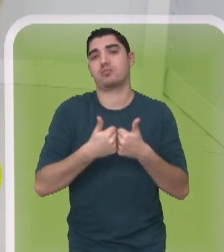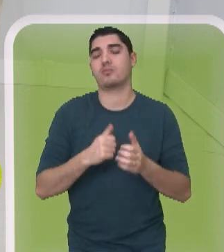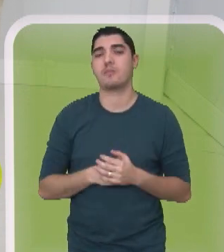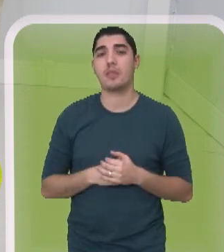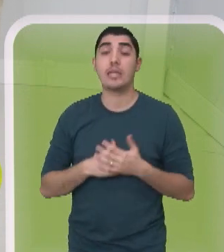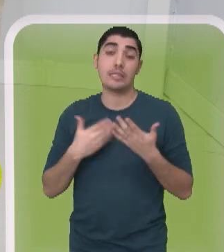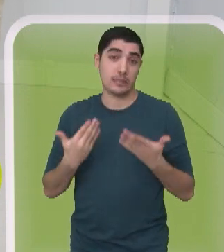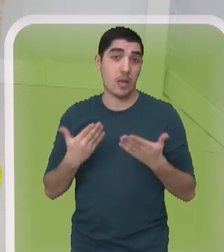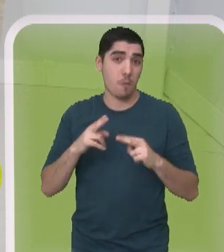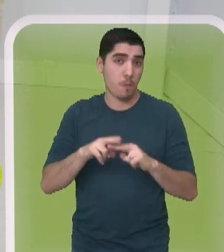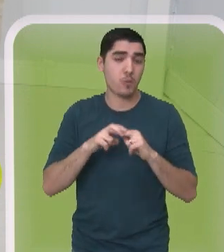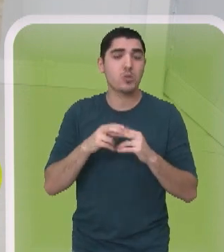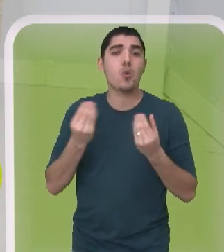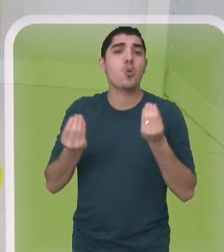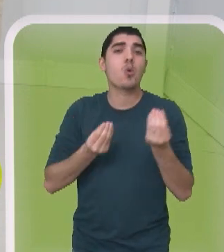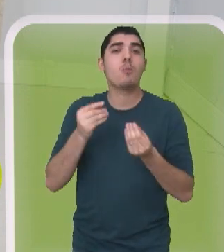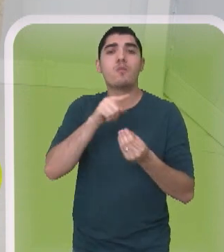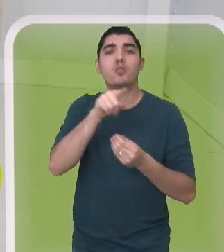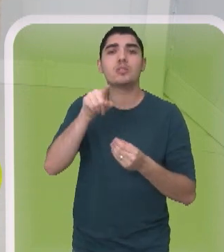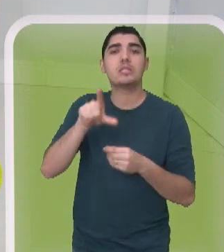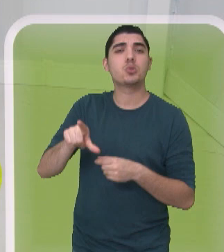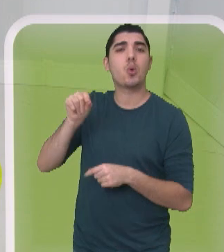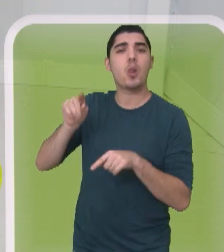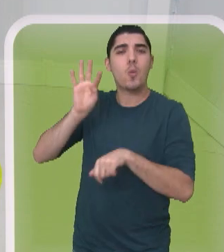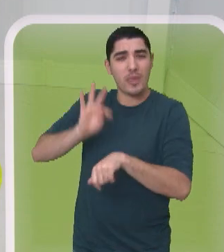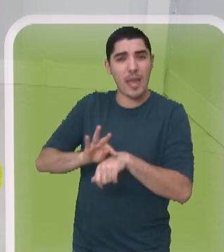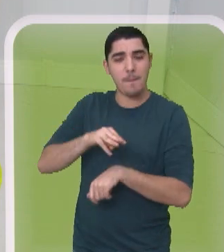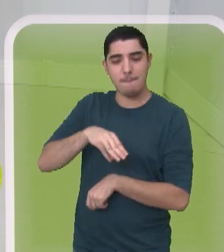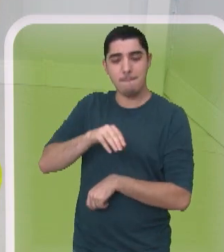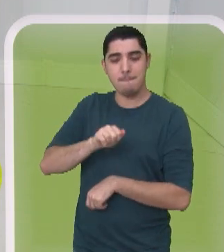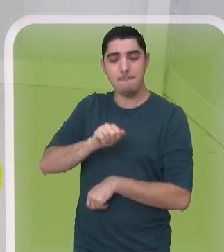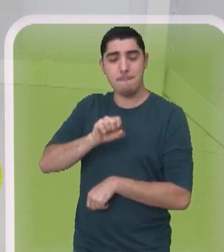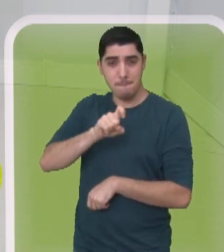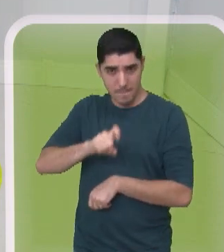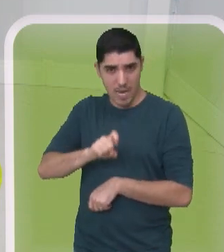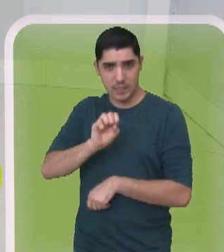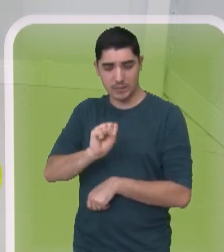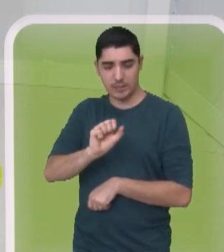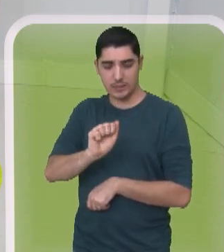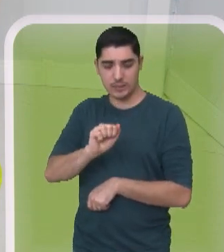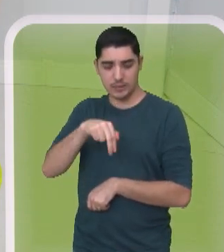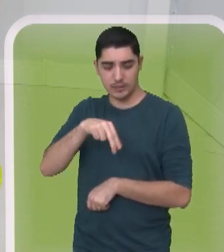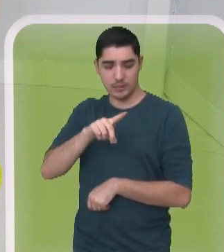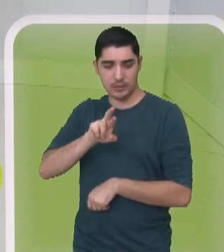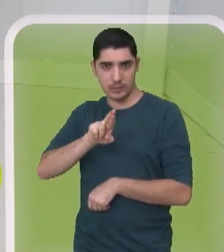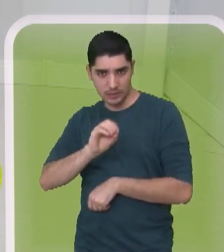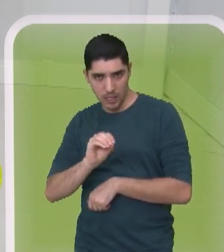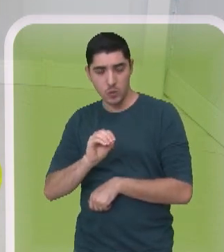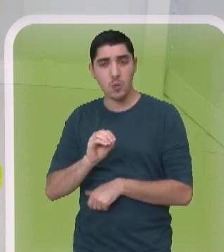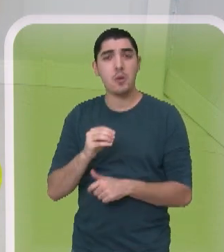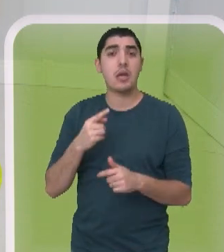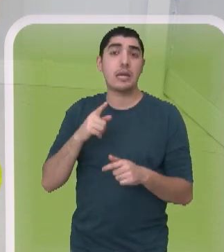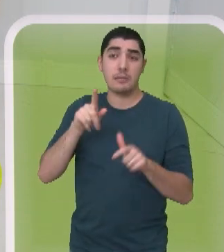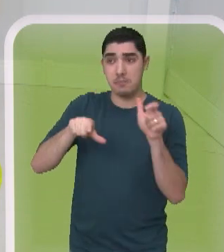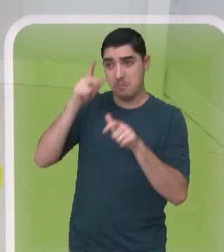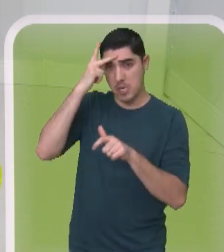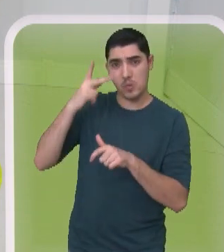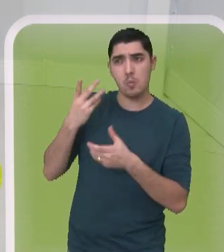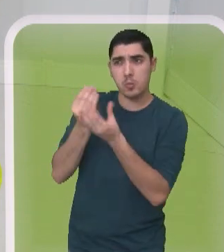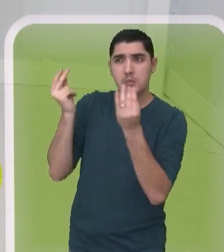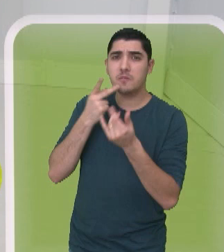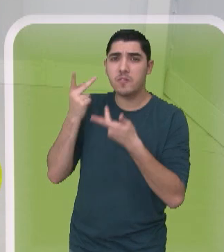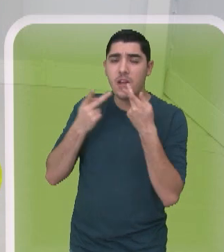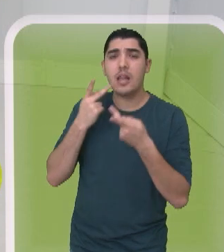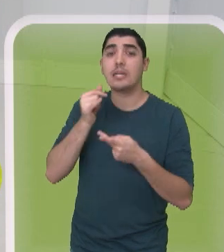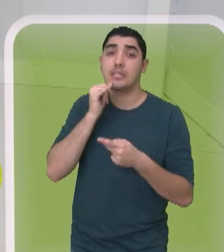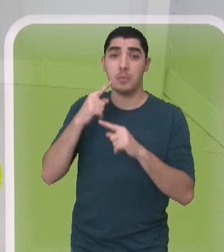disso, como é que vocês chegaram no nome do Maxandro? Muita gente comenta, principalmente nessas divisões inferiores, Série A2, Série A3. O Paulistão